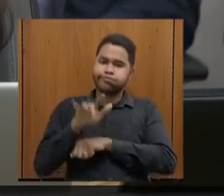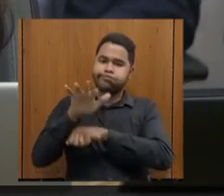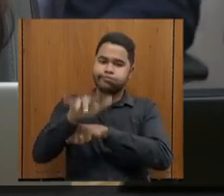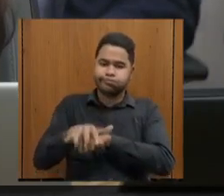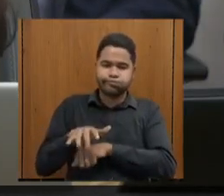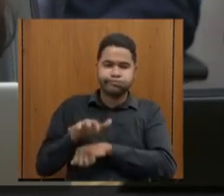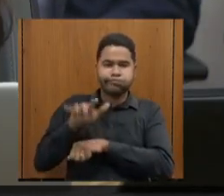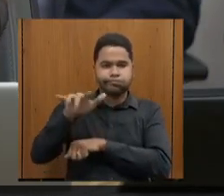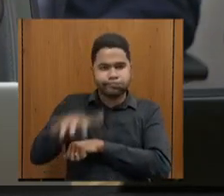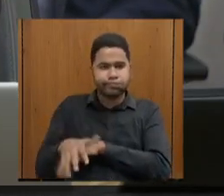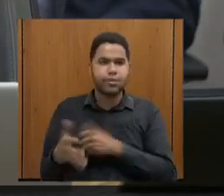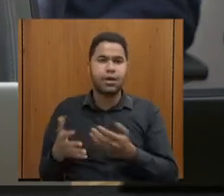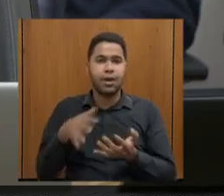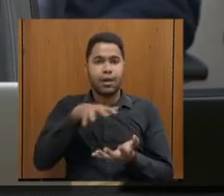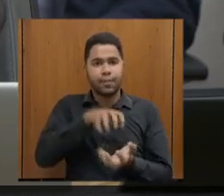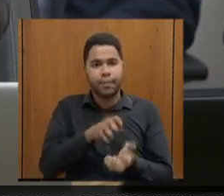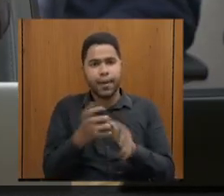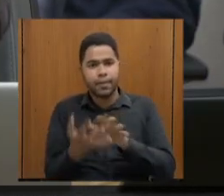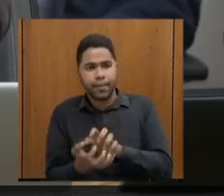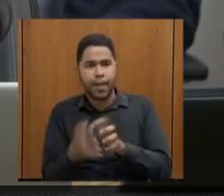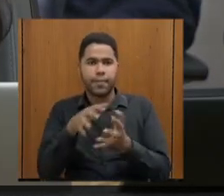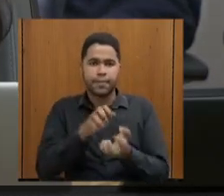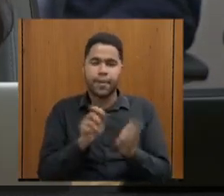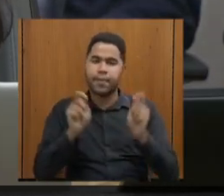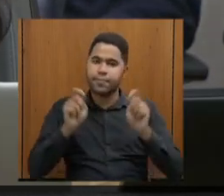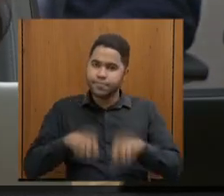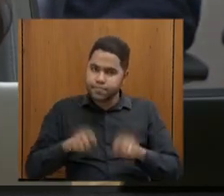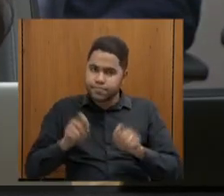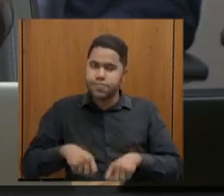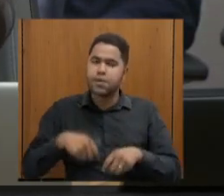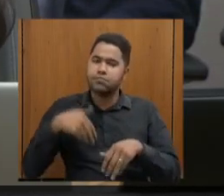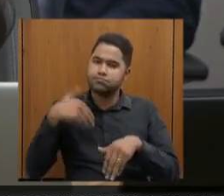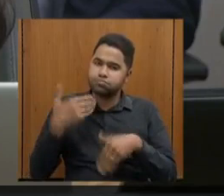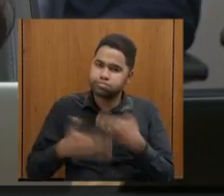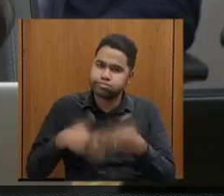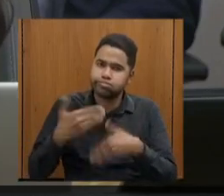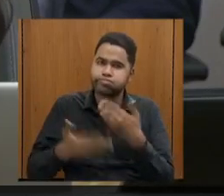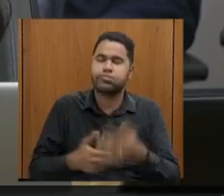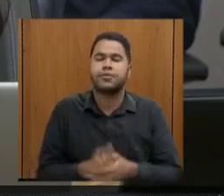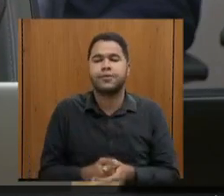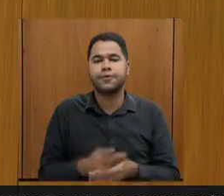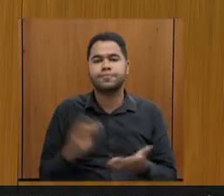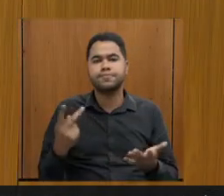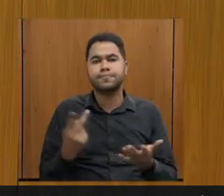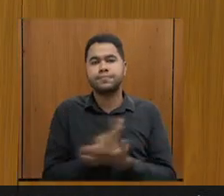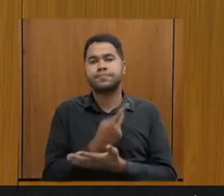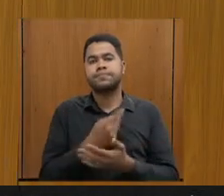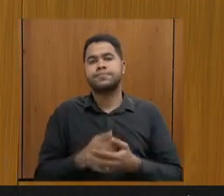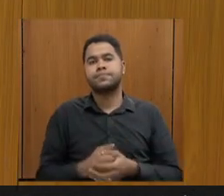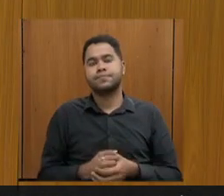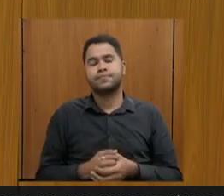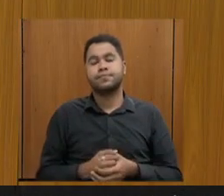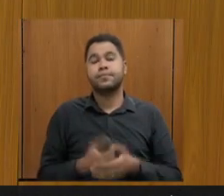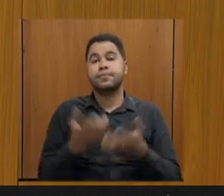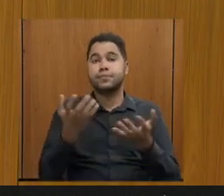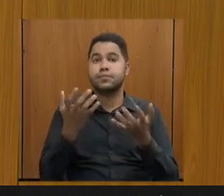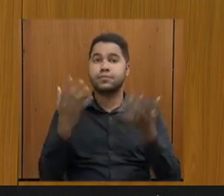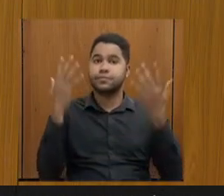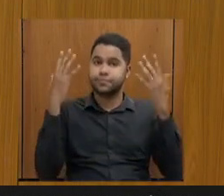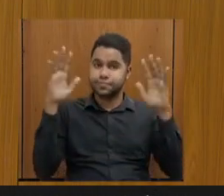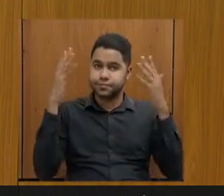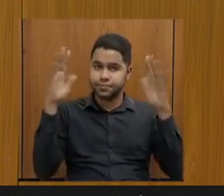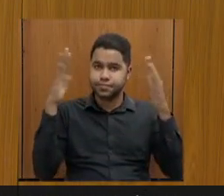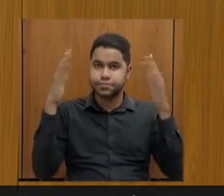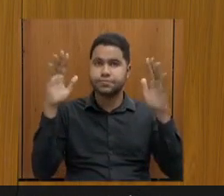posto um ano e assim poder fazer esse desenvolvimento acontecer e eu quero